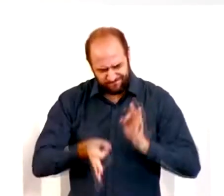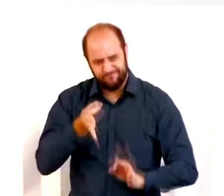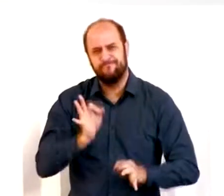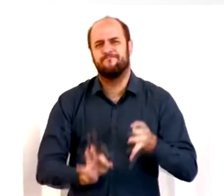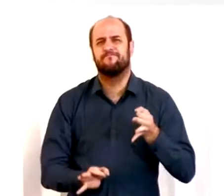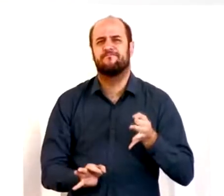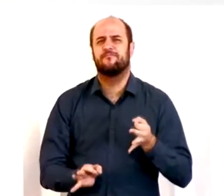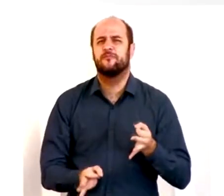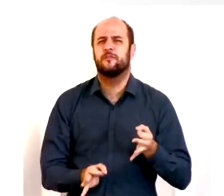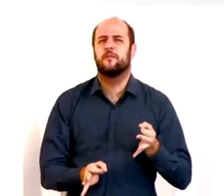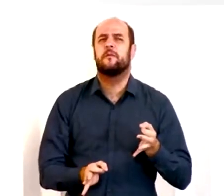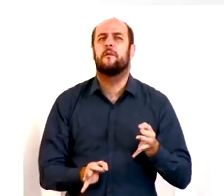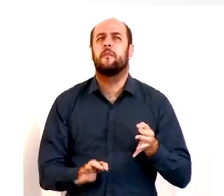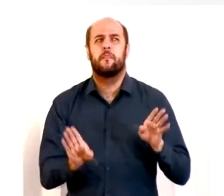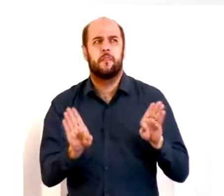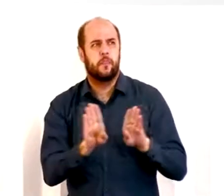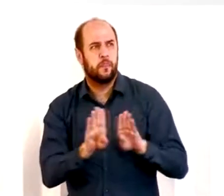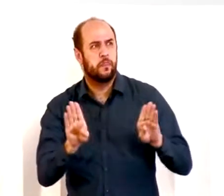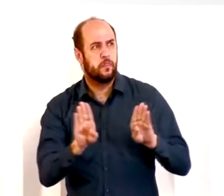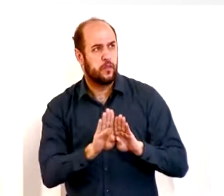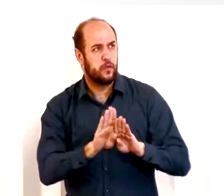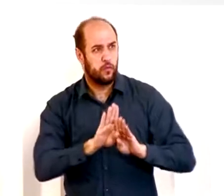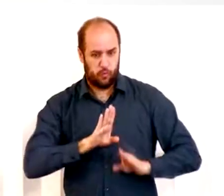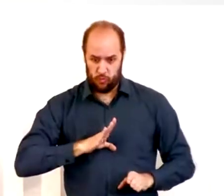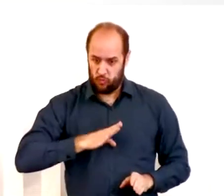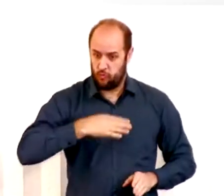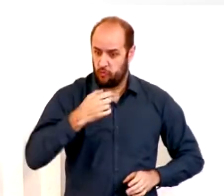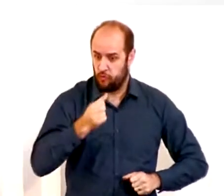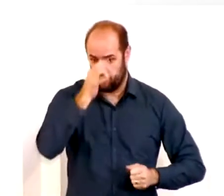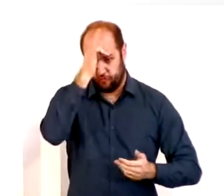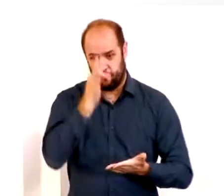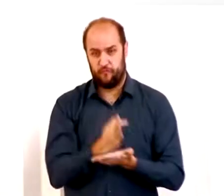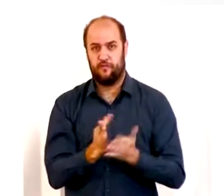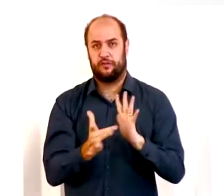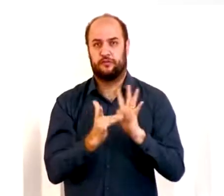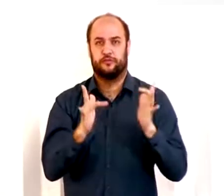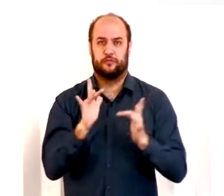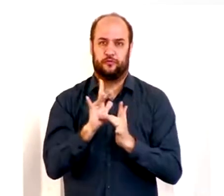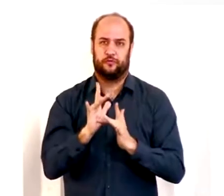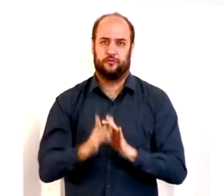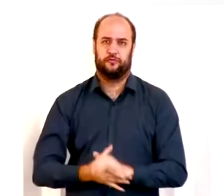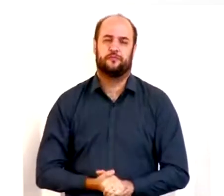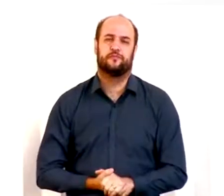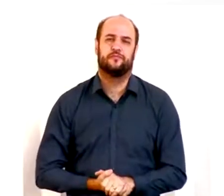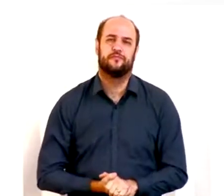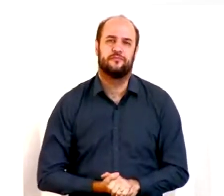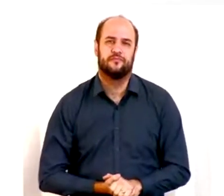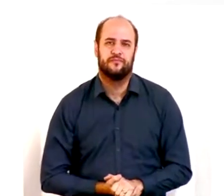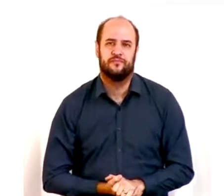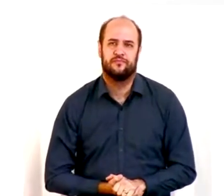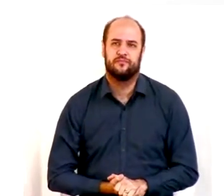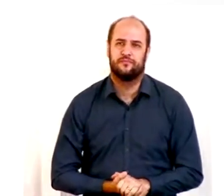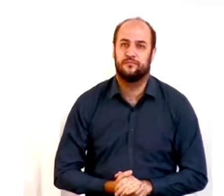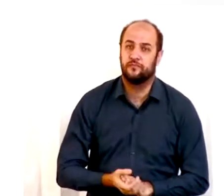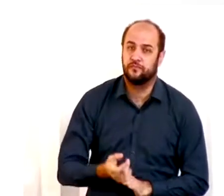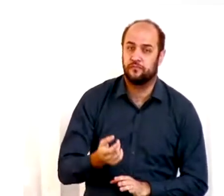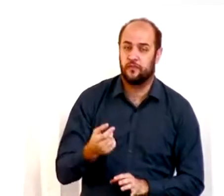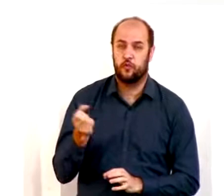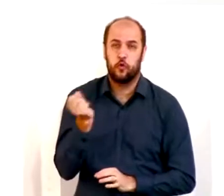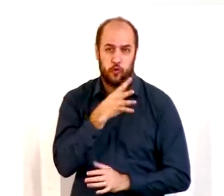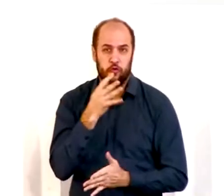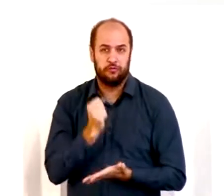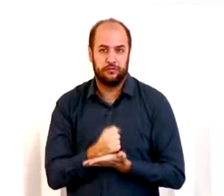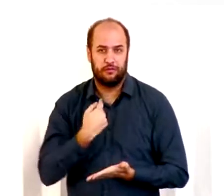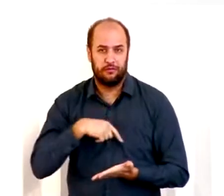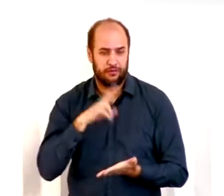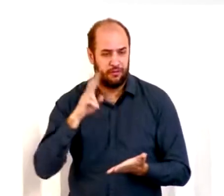preeminência e muita intrepidez na fé em Cristo Jesus. Essa é a clássica passagem do Novo